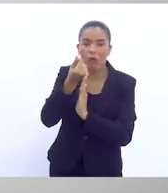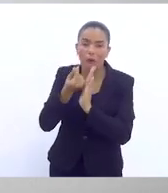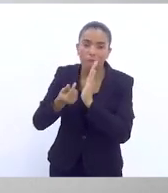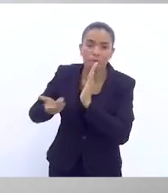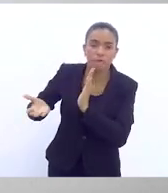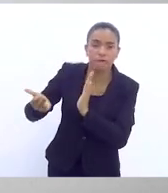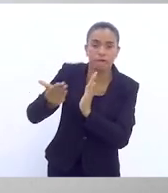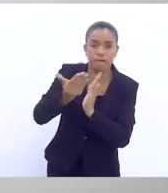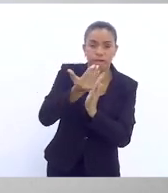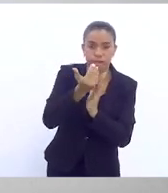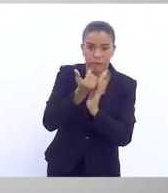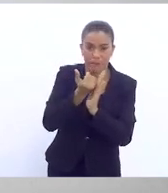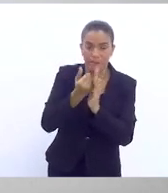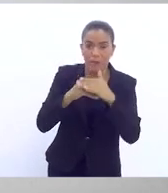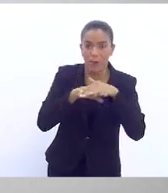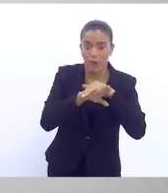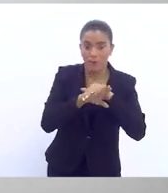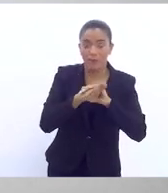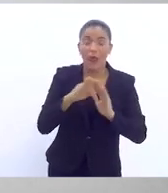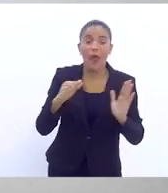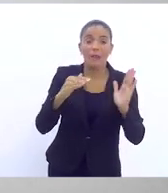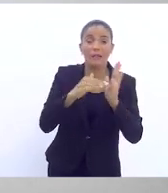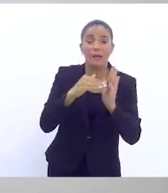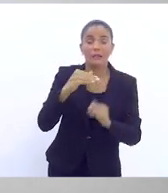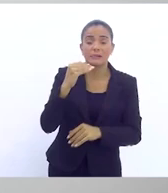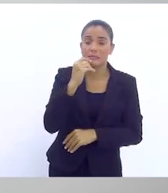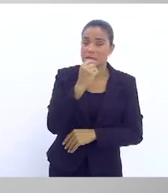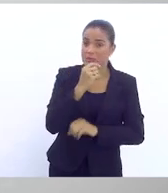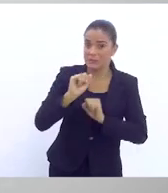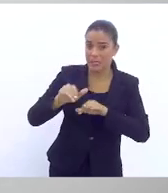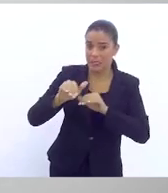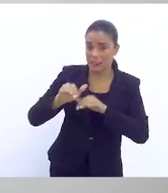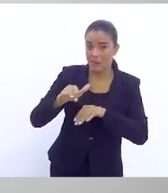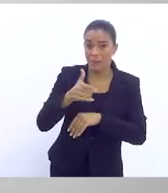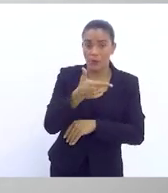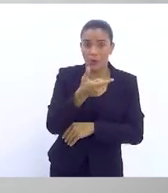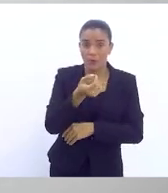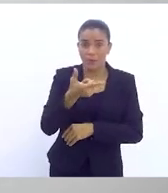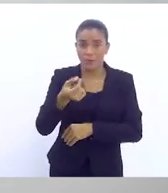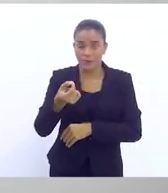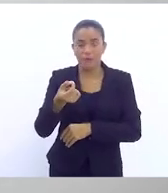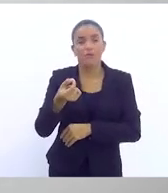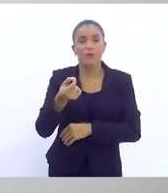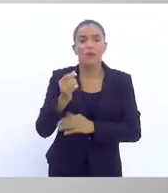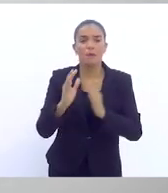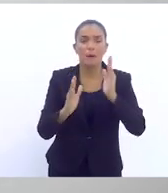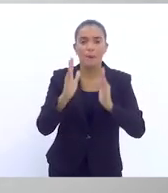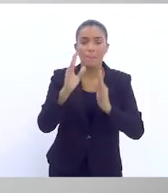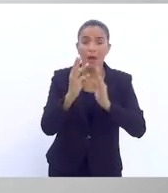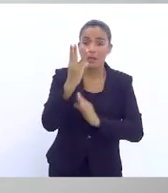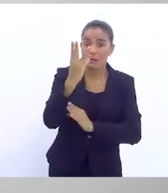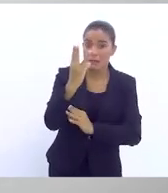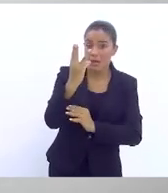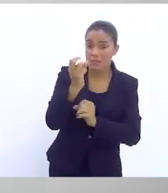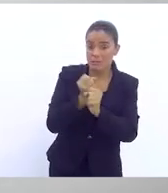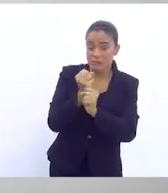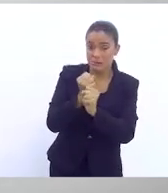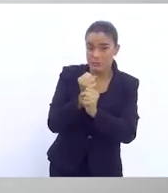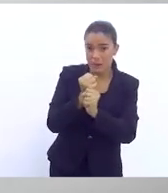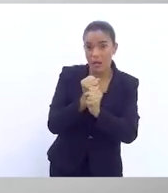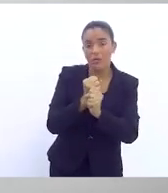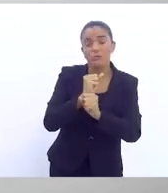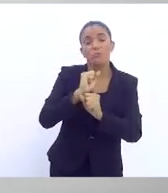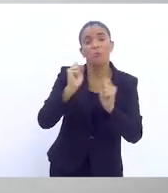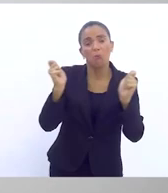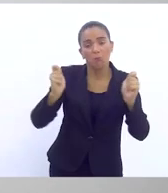até setembro de 2020 que valia por três anos renováveis por